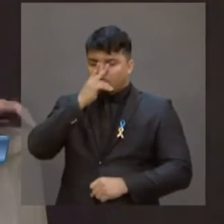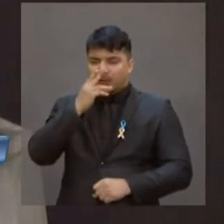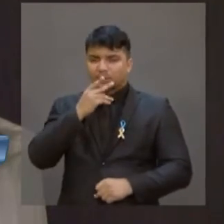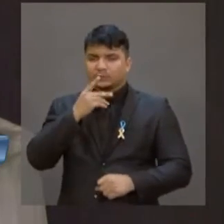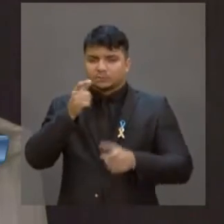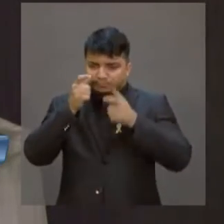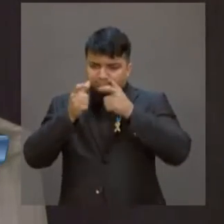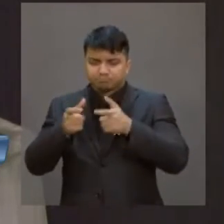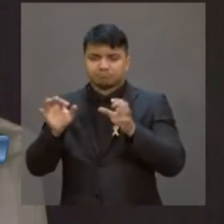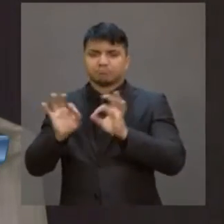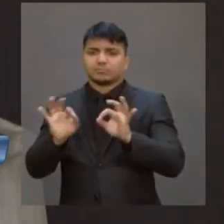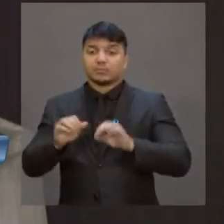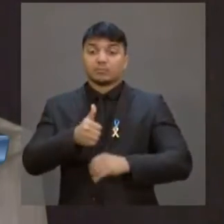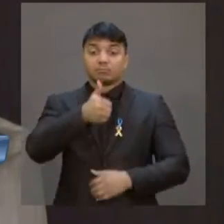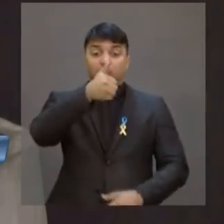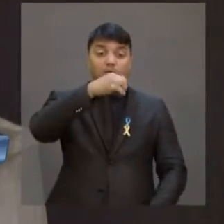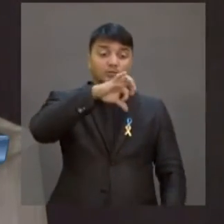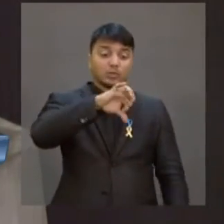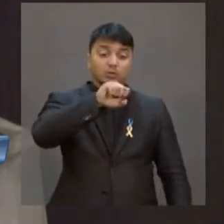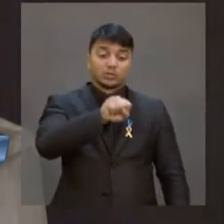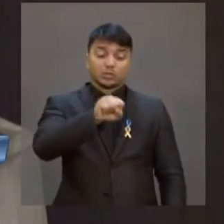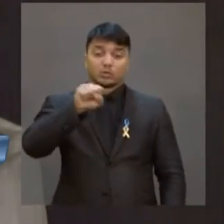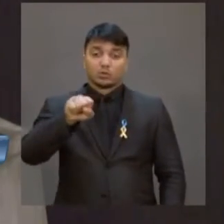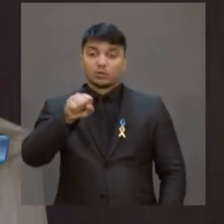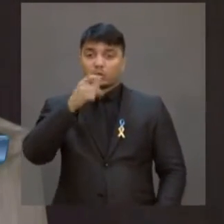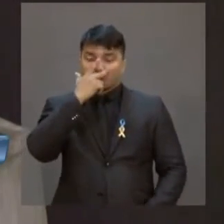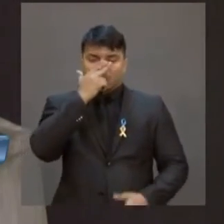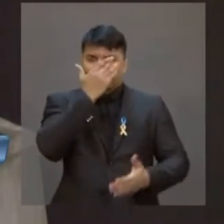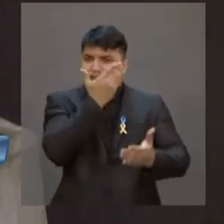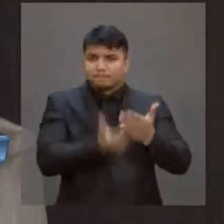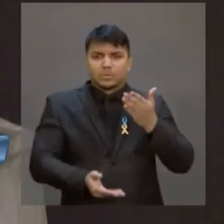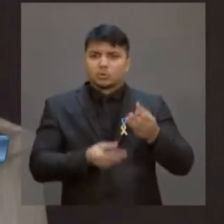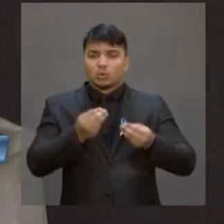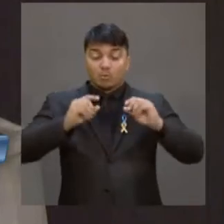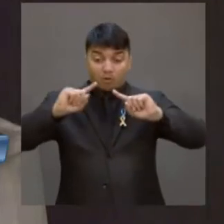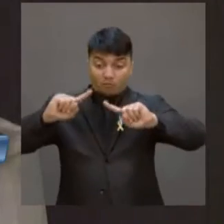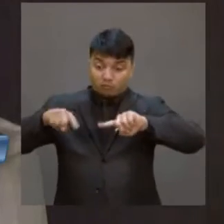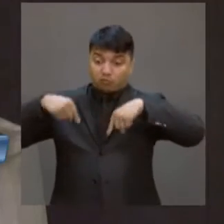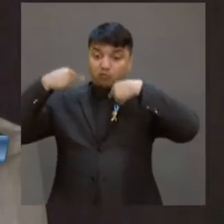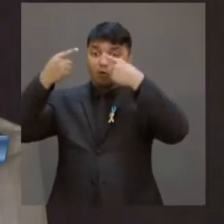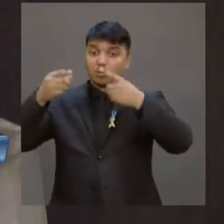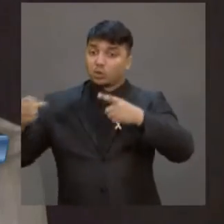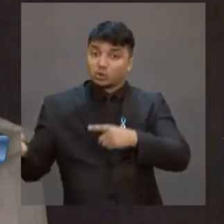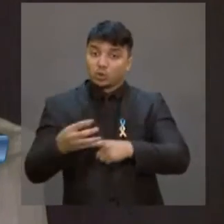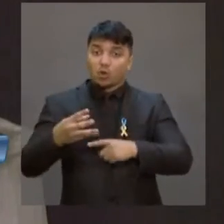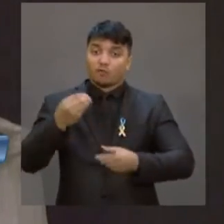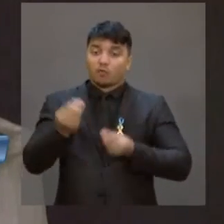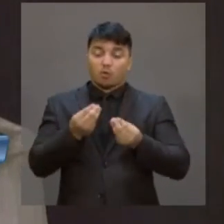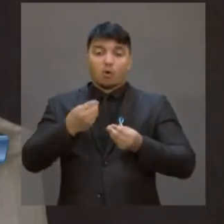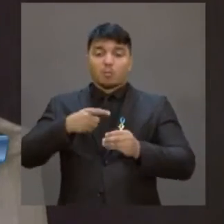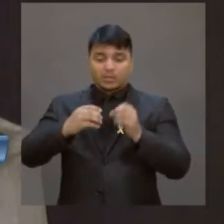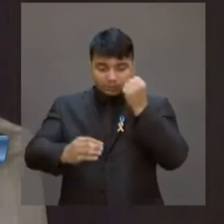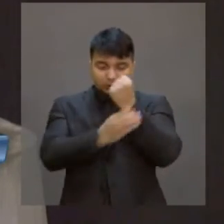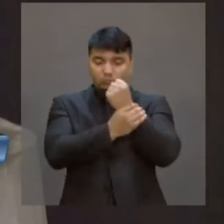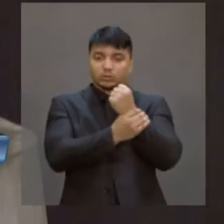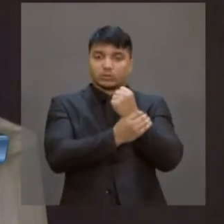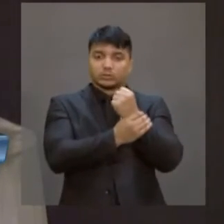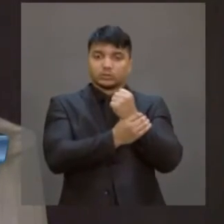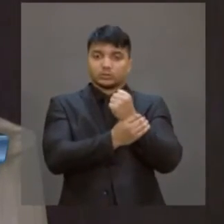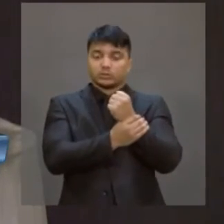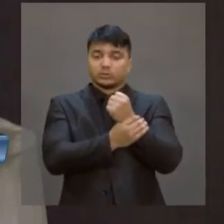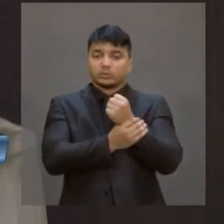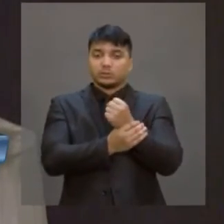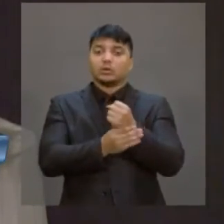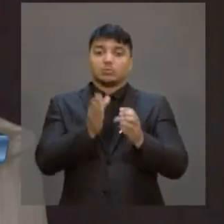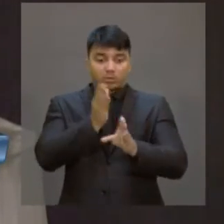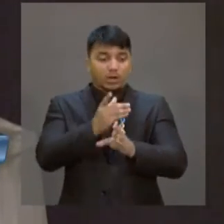Em 1988, o Brasil perdeu a oportunidade de fazer uma completa reformulação da sua política de segurança pública,